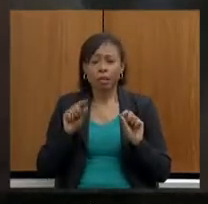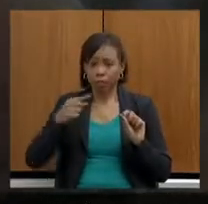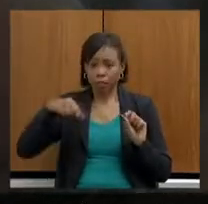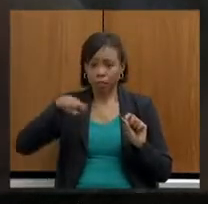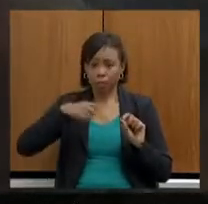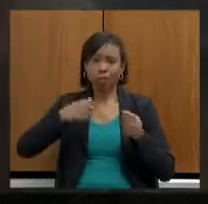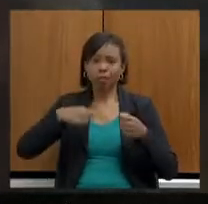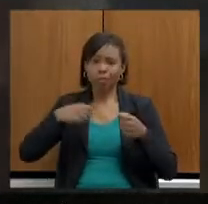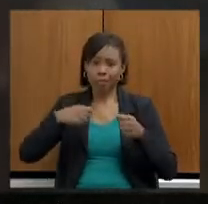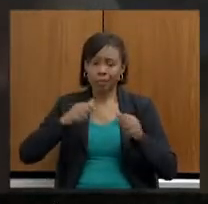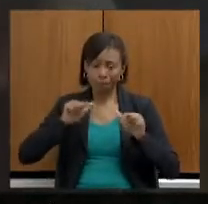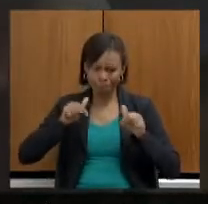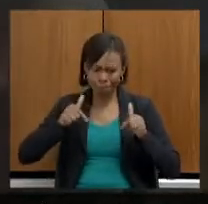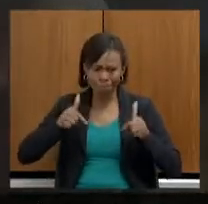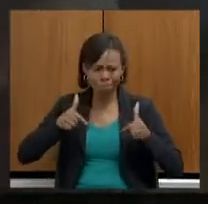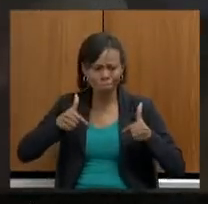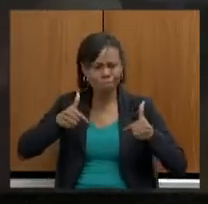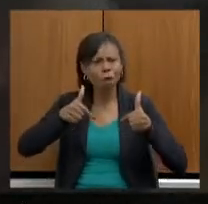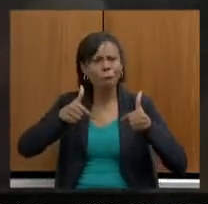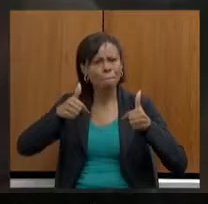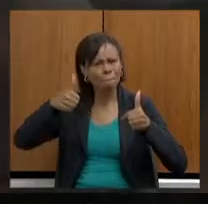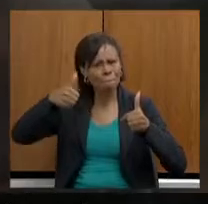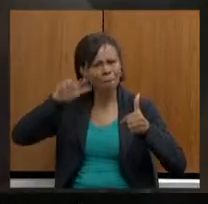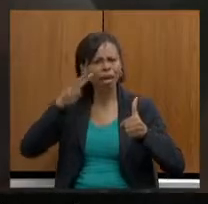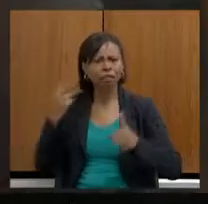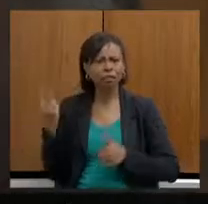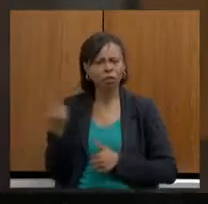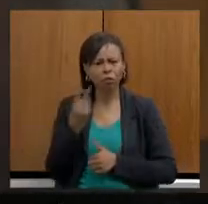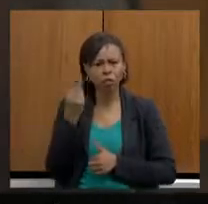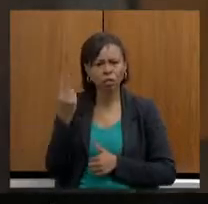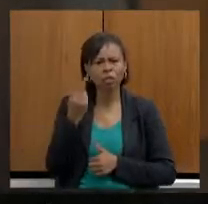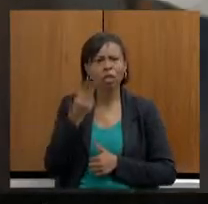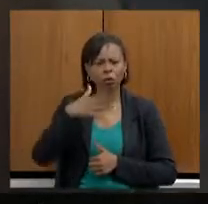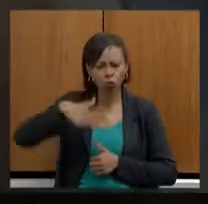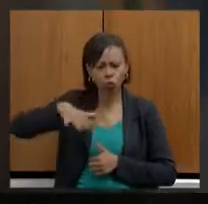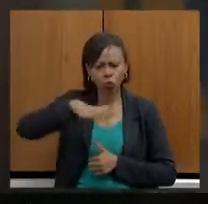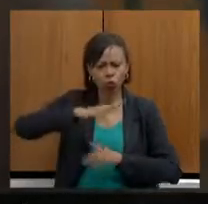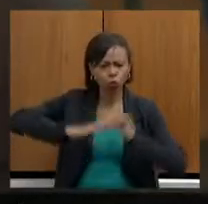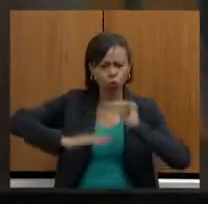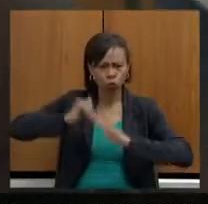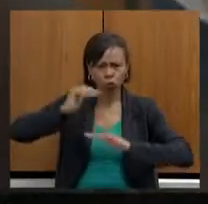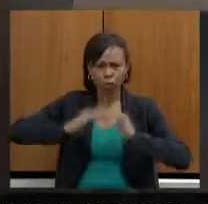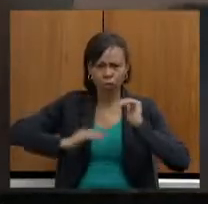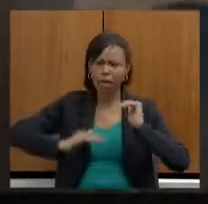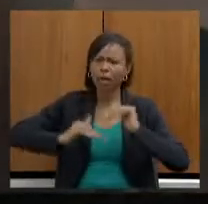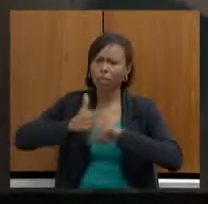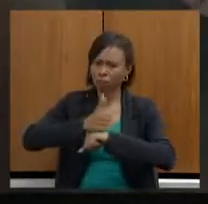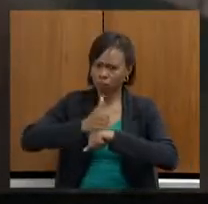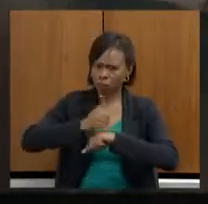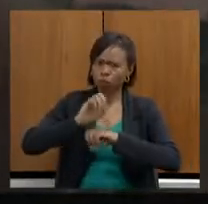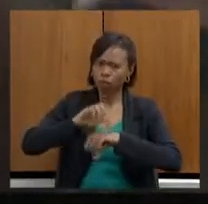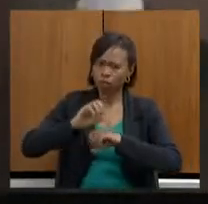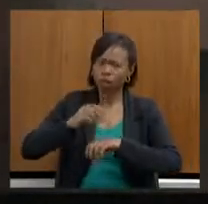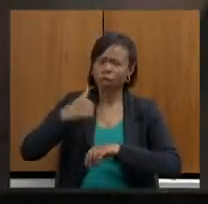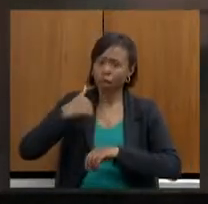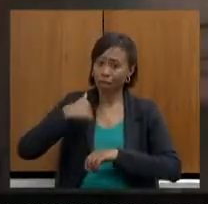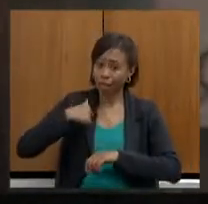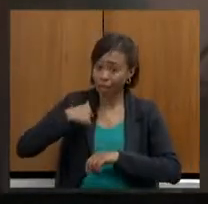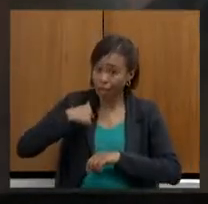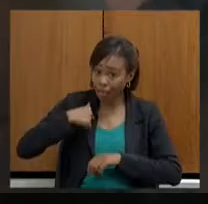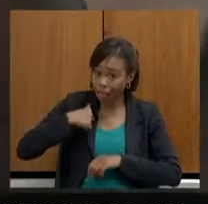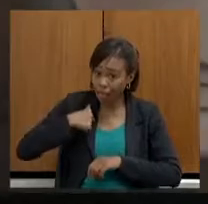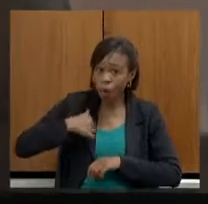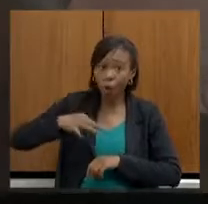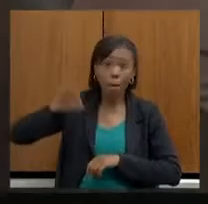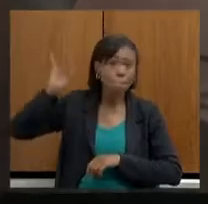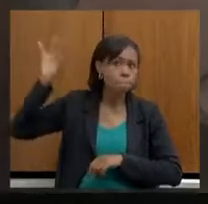precisa demais né mas repõe mais valorização dos profissionais eu tô sem por cento dos 13 3000% Como